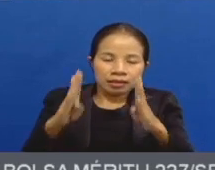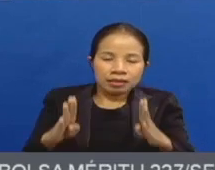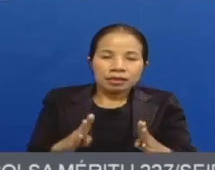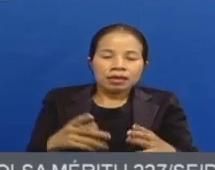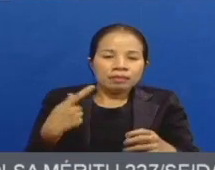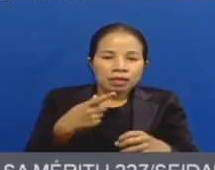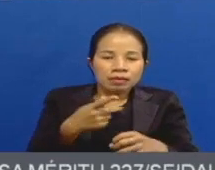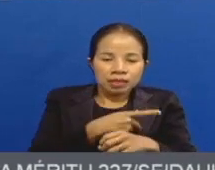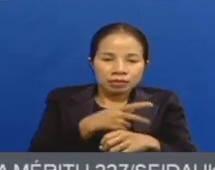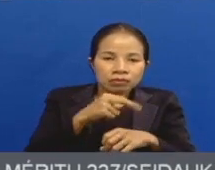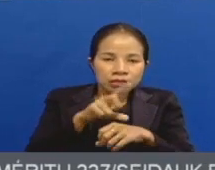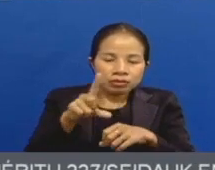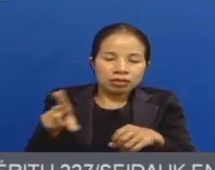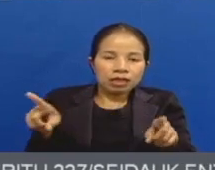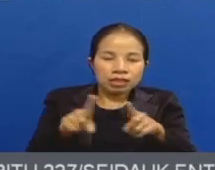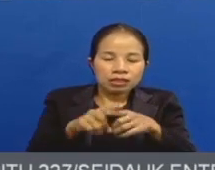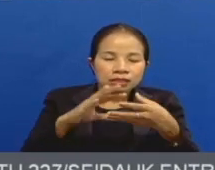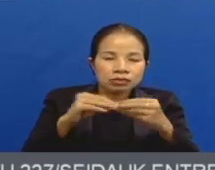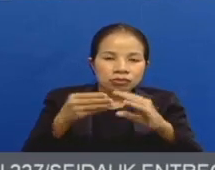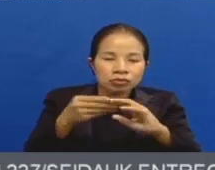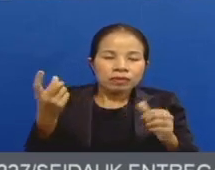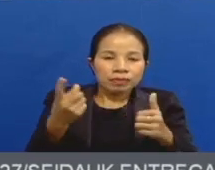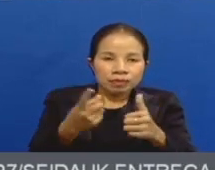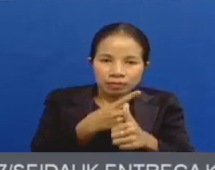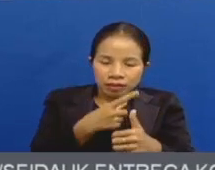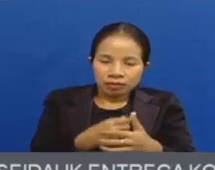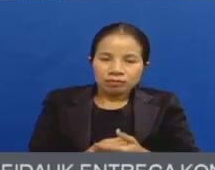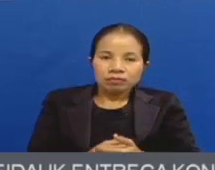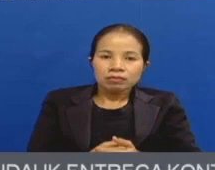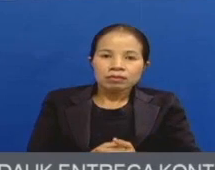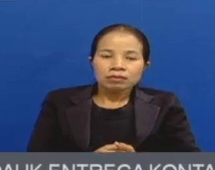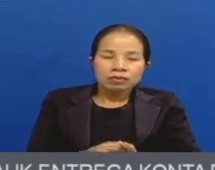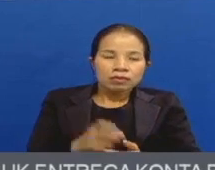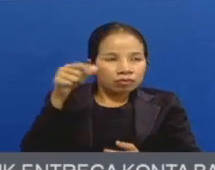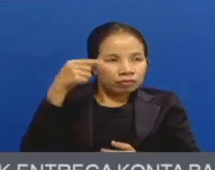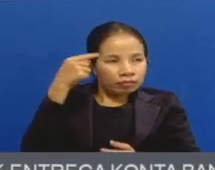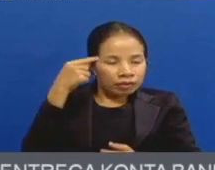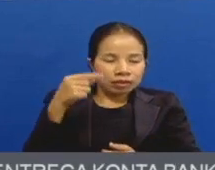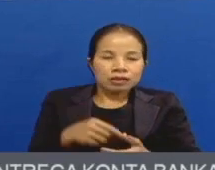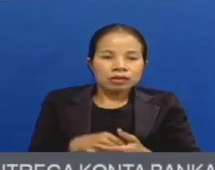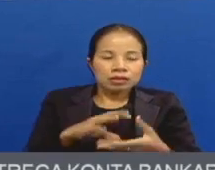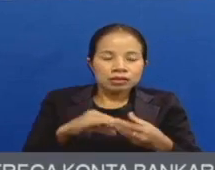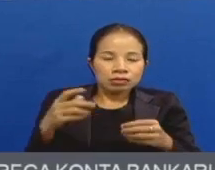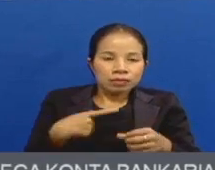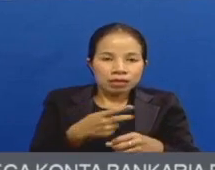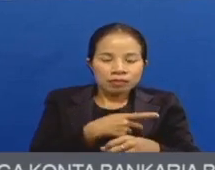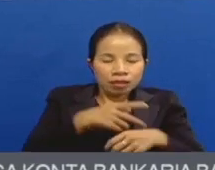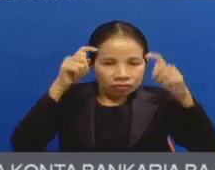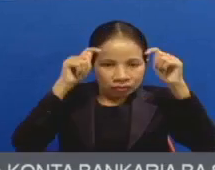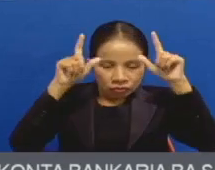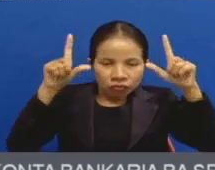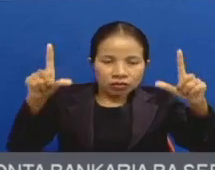ne hanesan historia dahulu kia historia governação historia legislatura Timor Leste